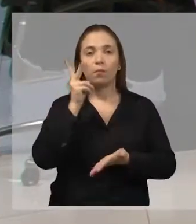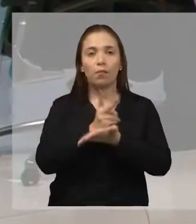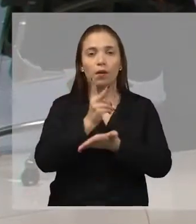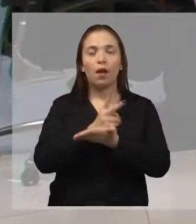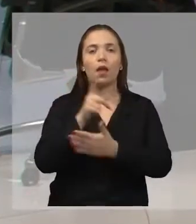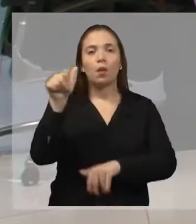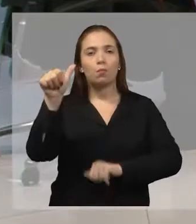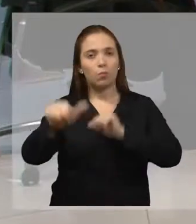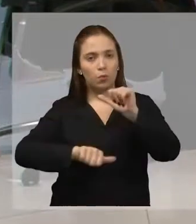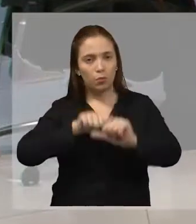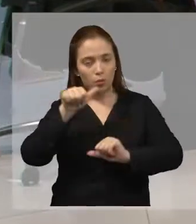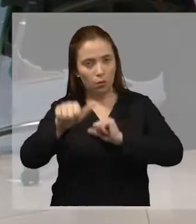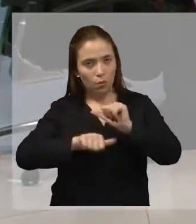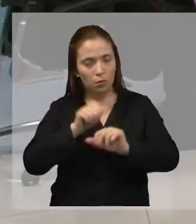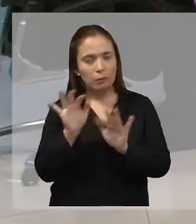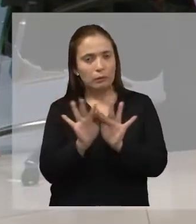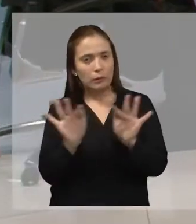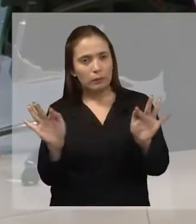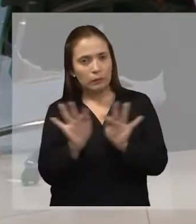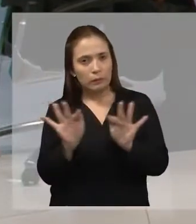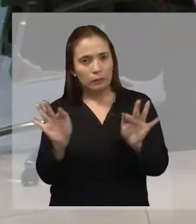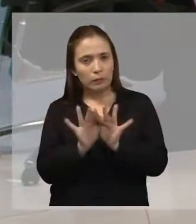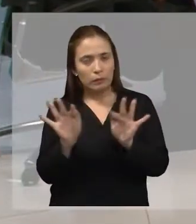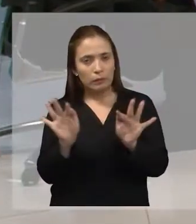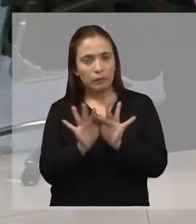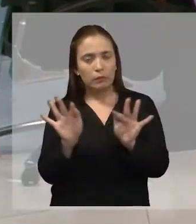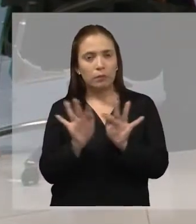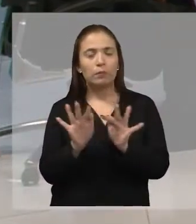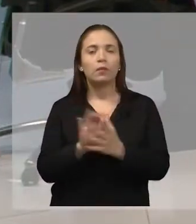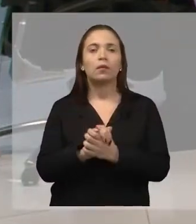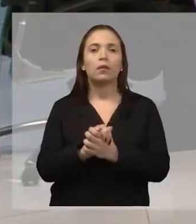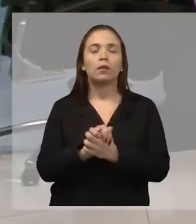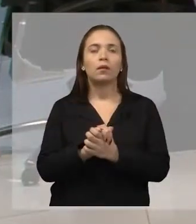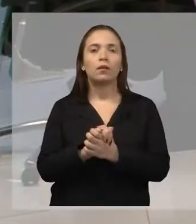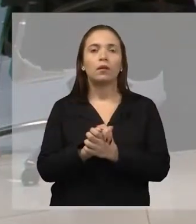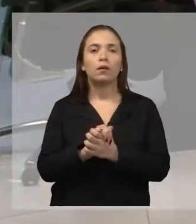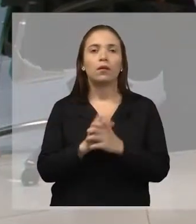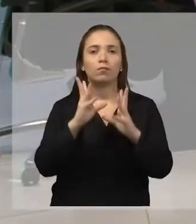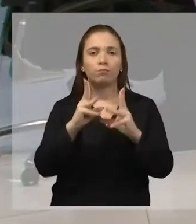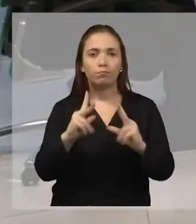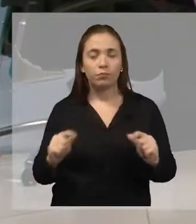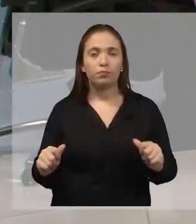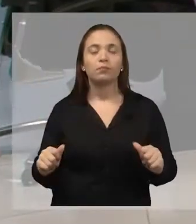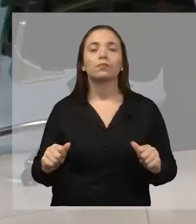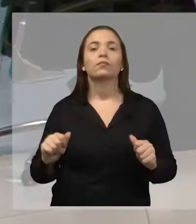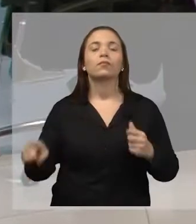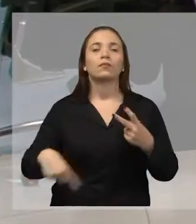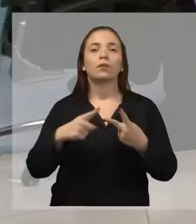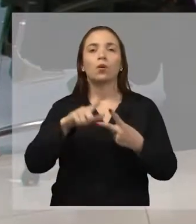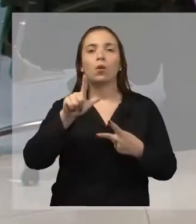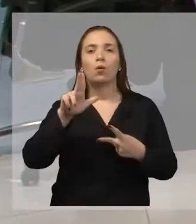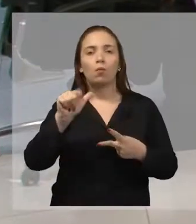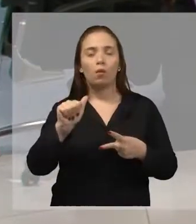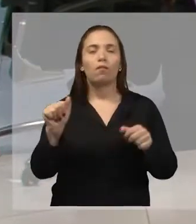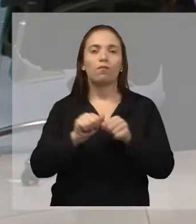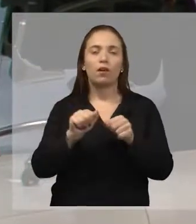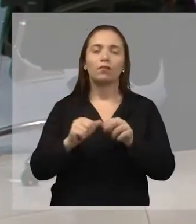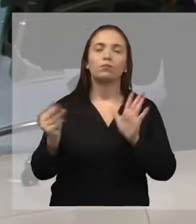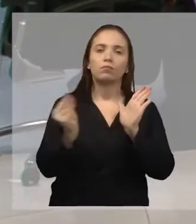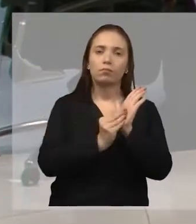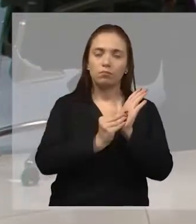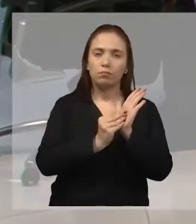deputado no estado do Ceará, ou a bancada dos 22 deputados federais do estado do Ceará, indicar o presidente